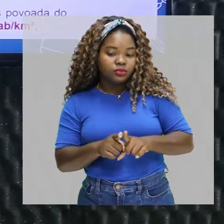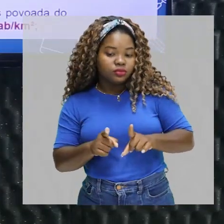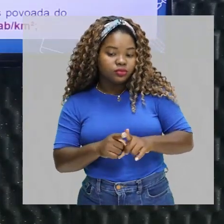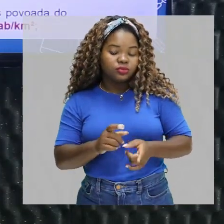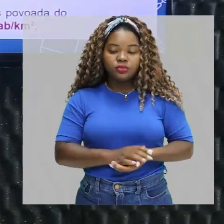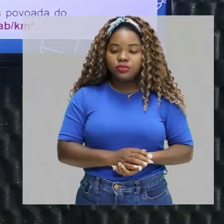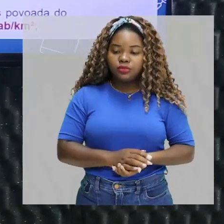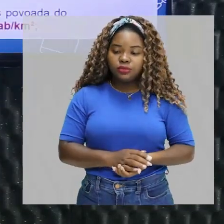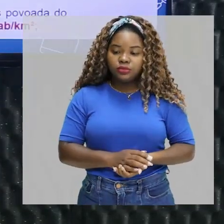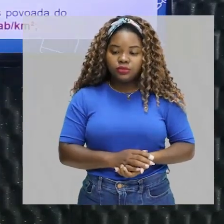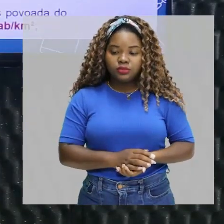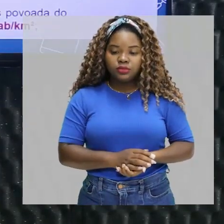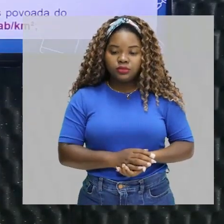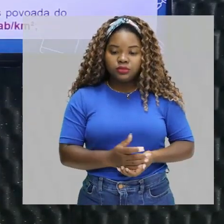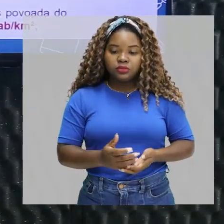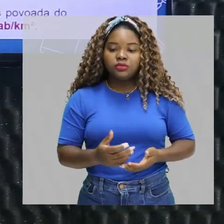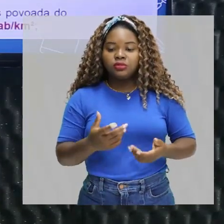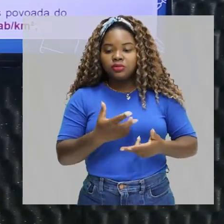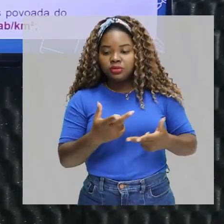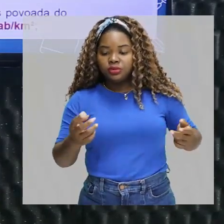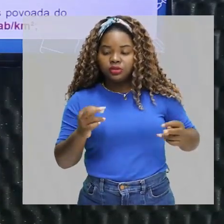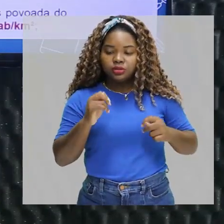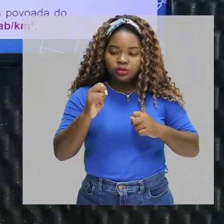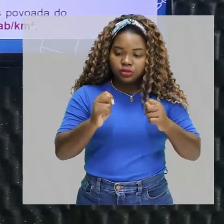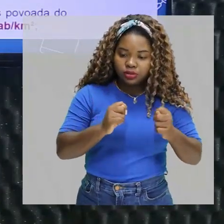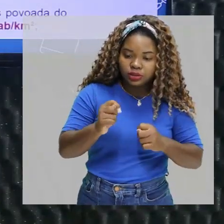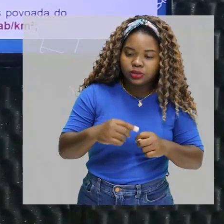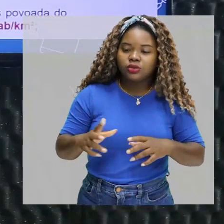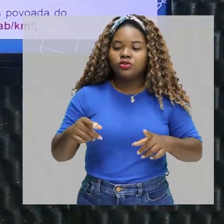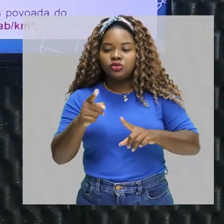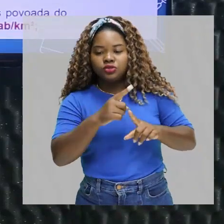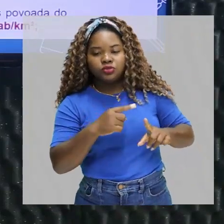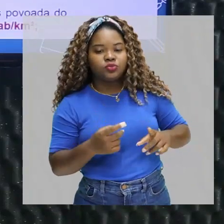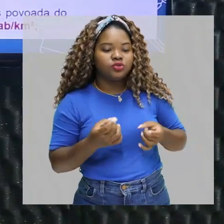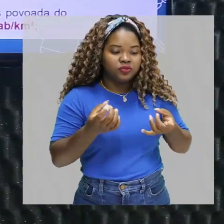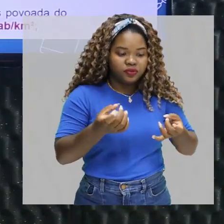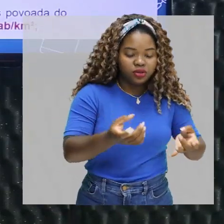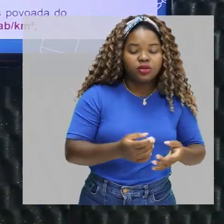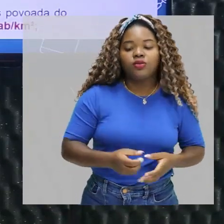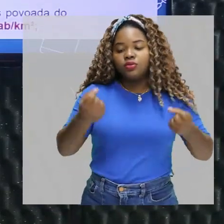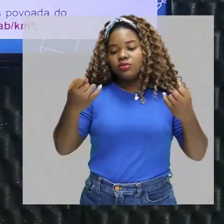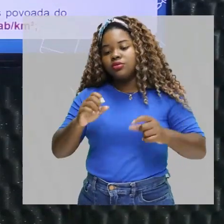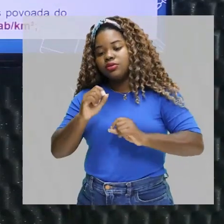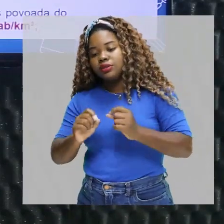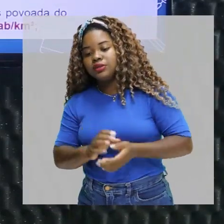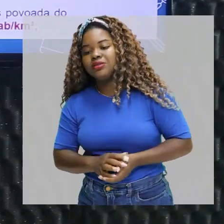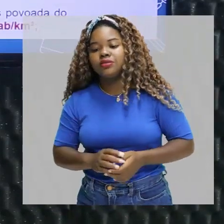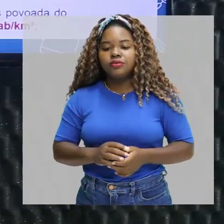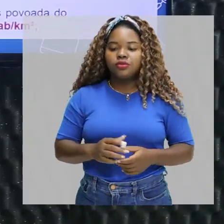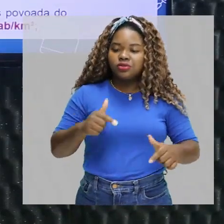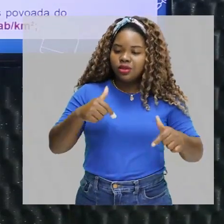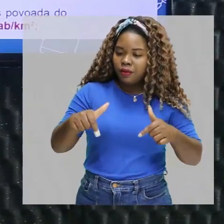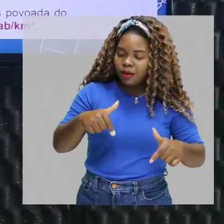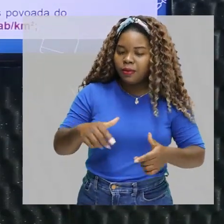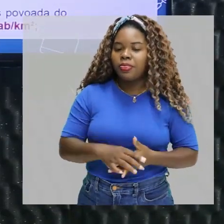a maior dinamicidade diversidade Econômica ou seja variados tipos de negócio né gente quando a gente fala por exemplo de oferecimento de serviços né